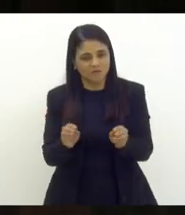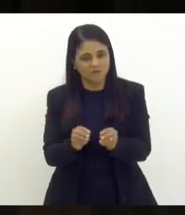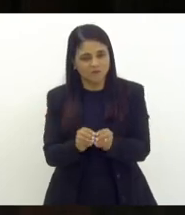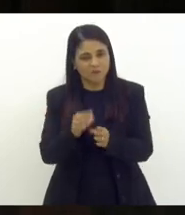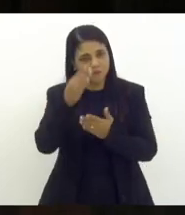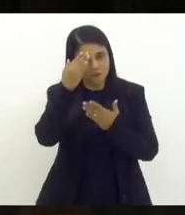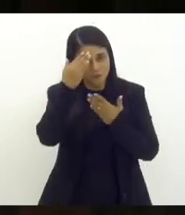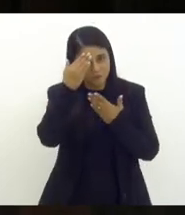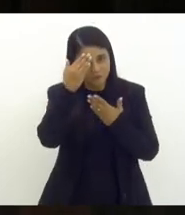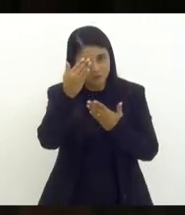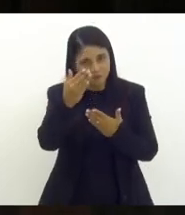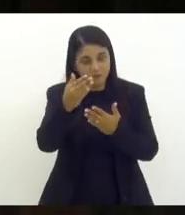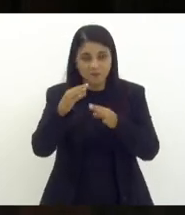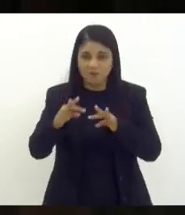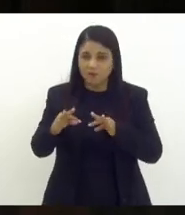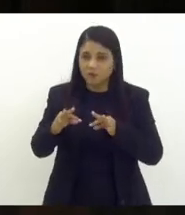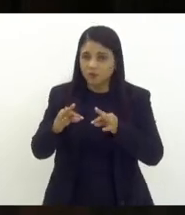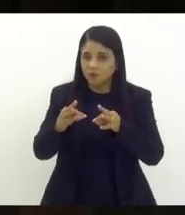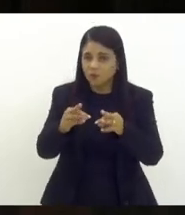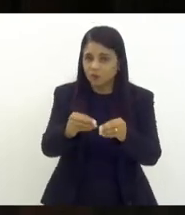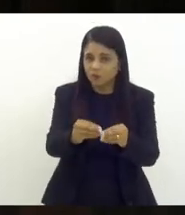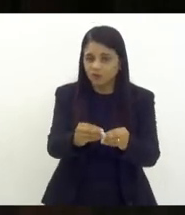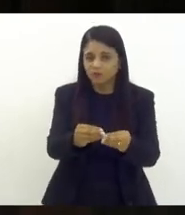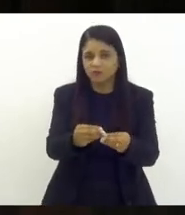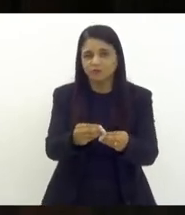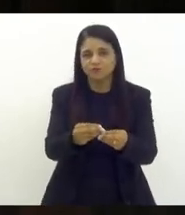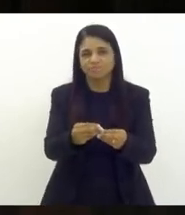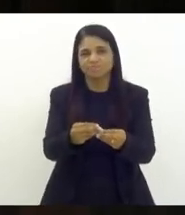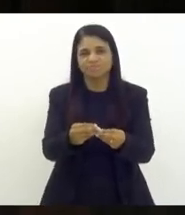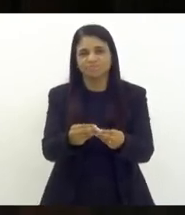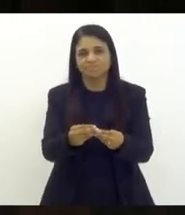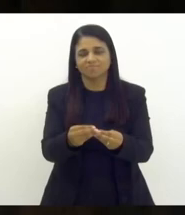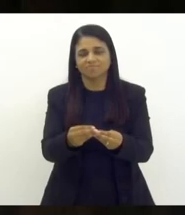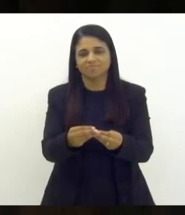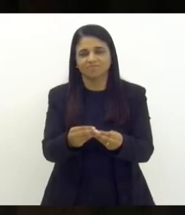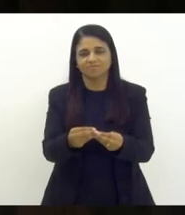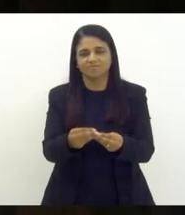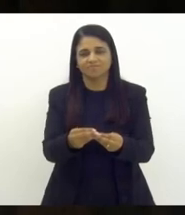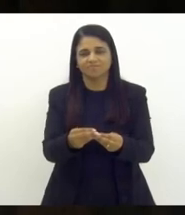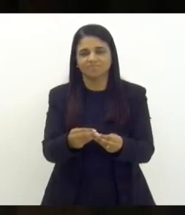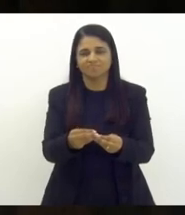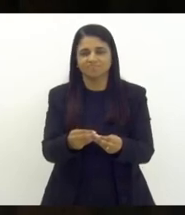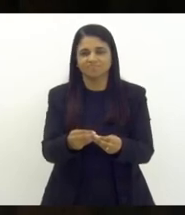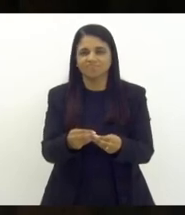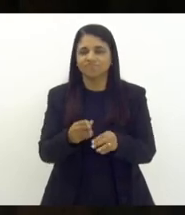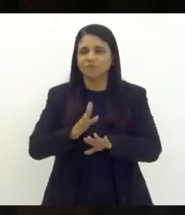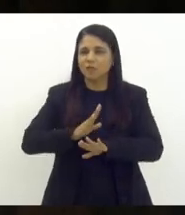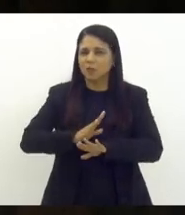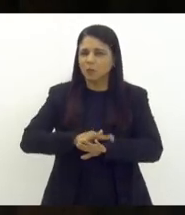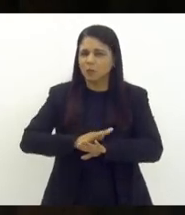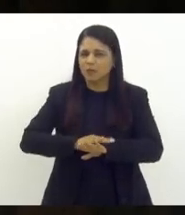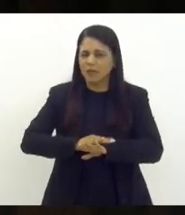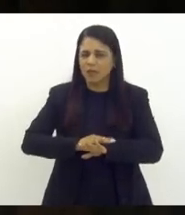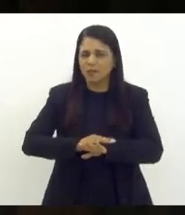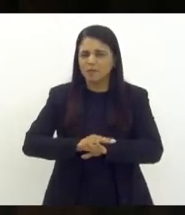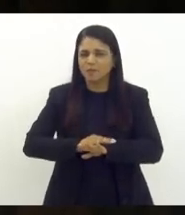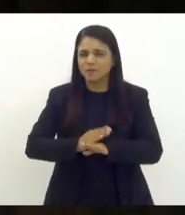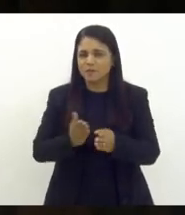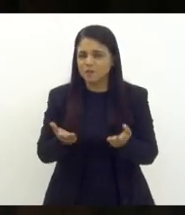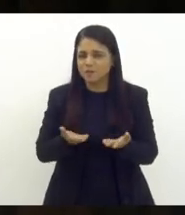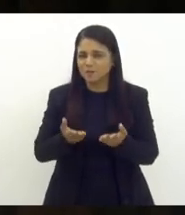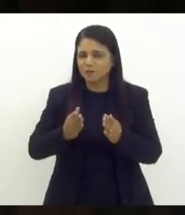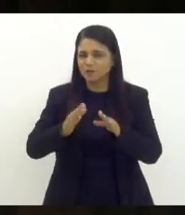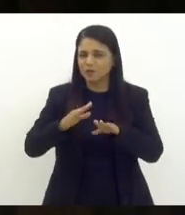agradecendo a todos que tiveram um tempo nesta noite